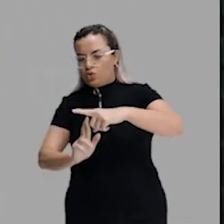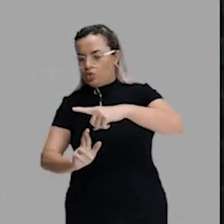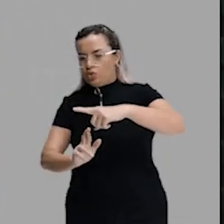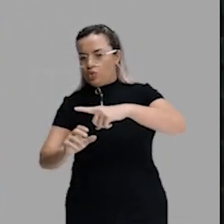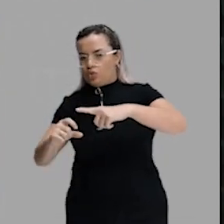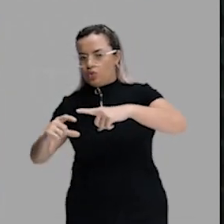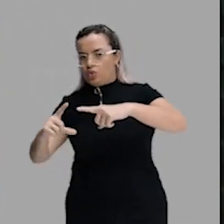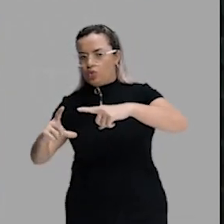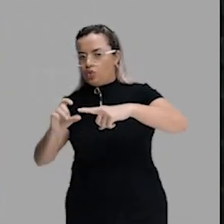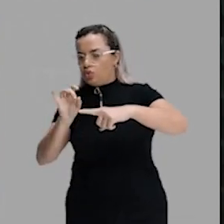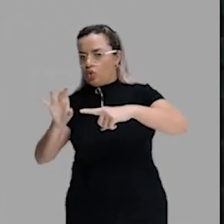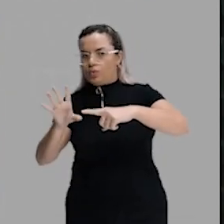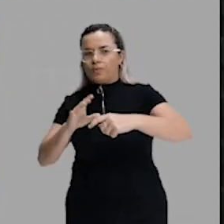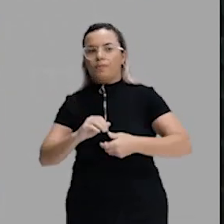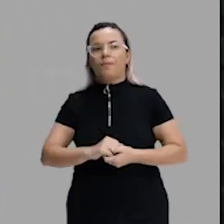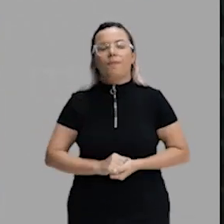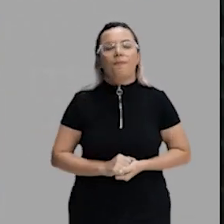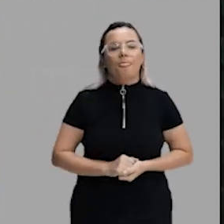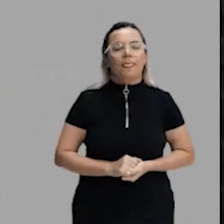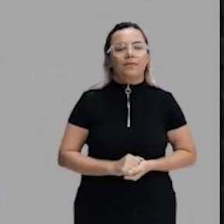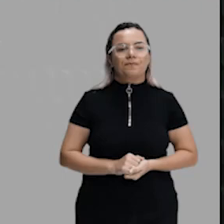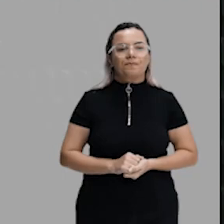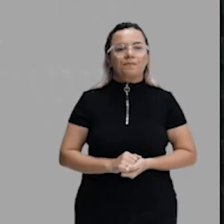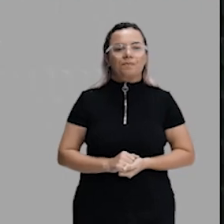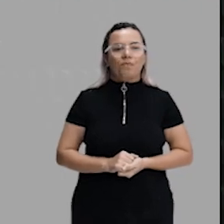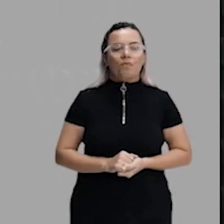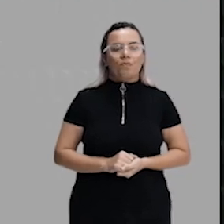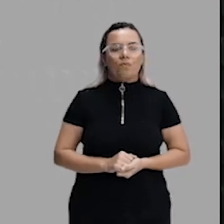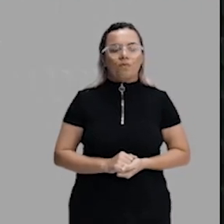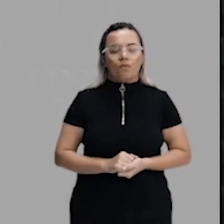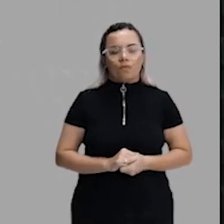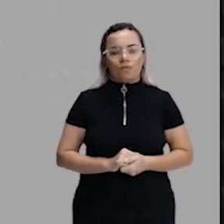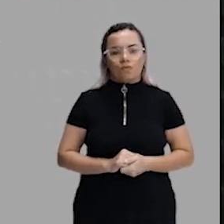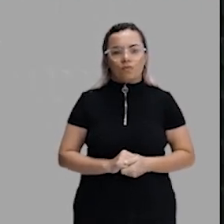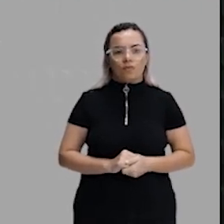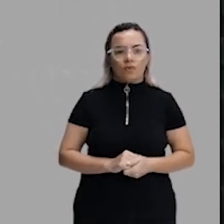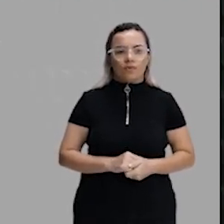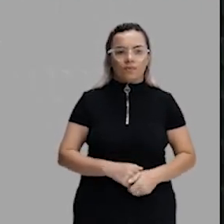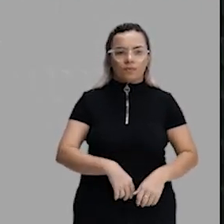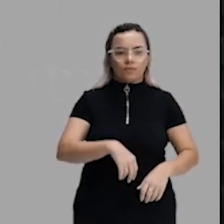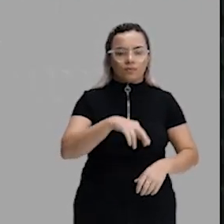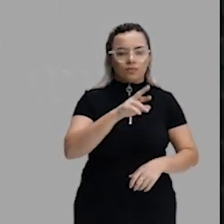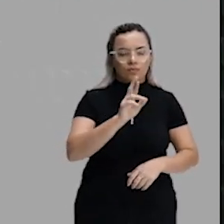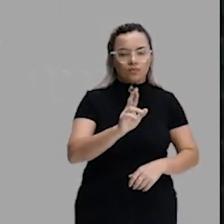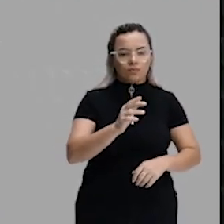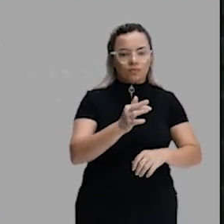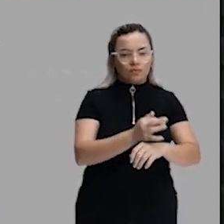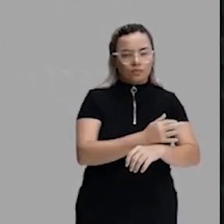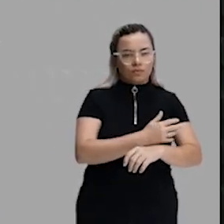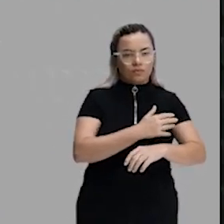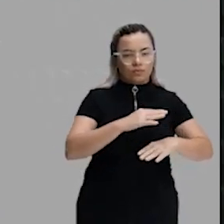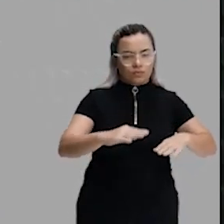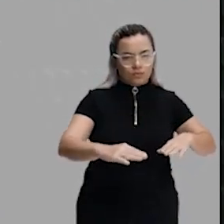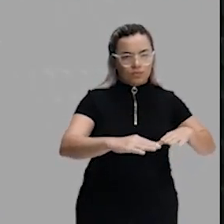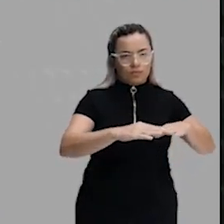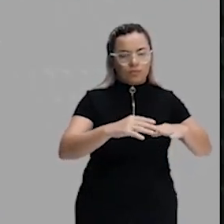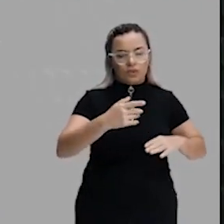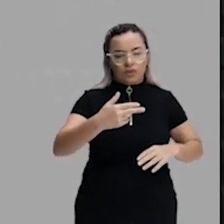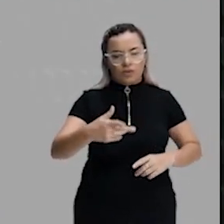Vai ser R dividido por N. Percebo que é o contrário do que nós fizemos lá